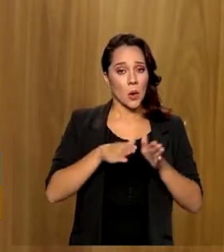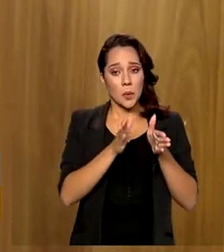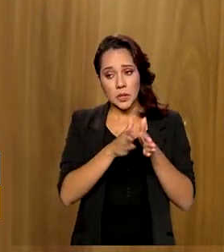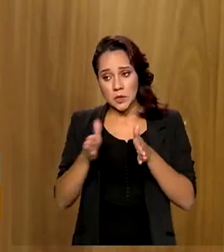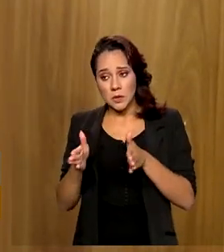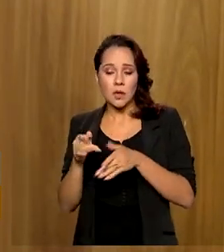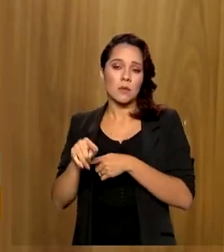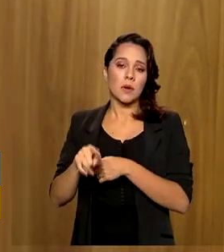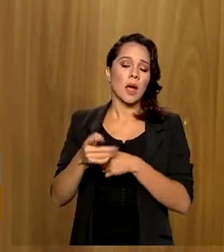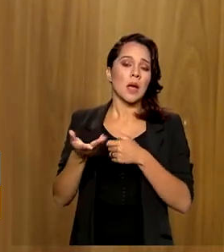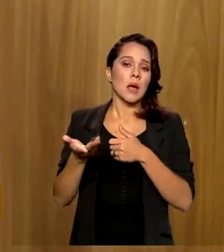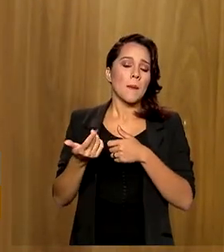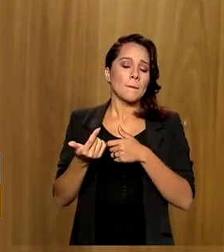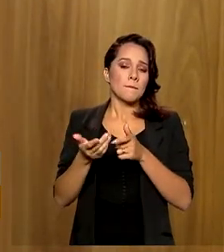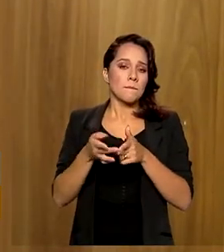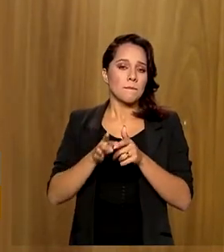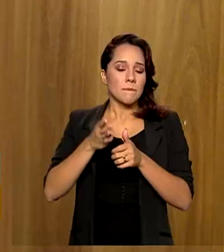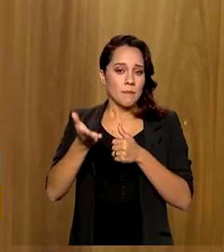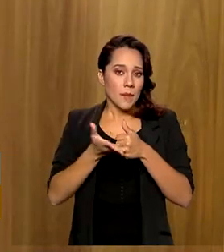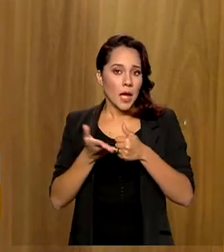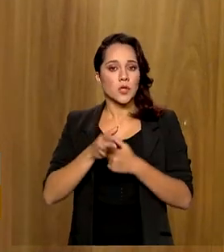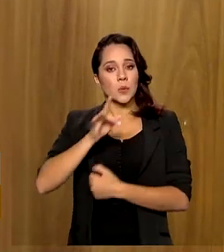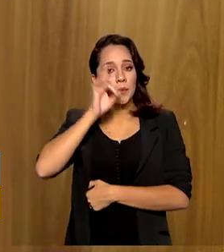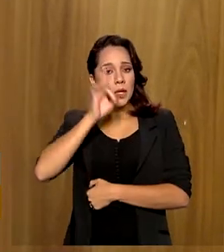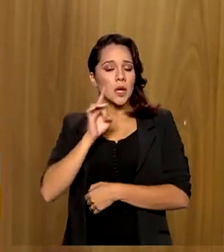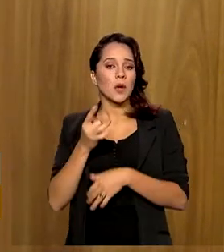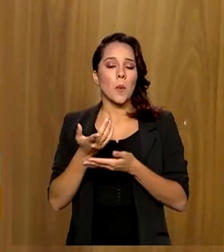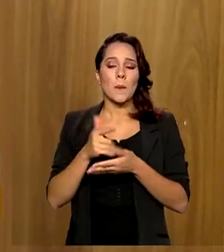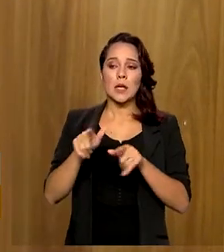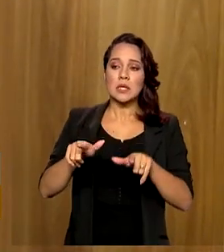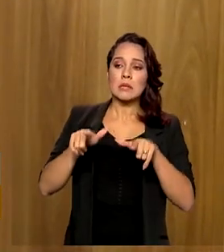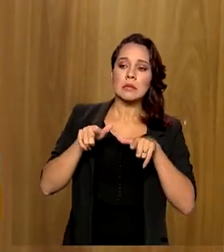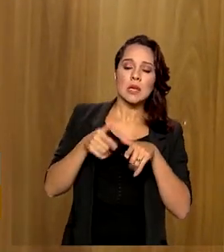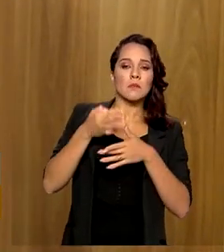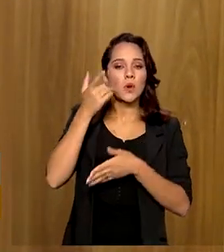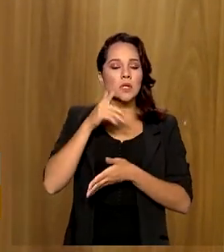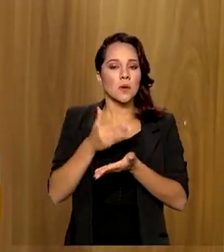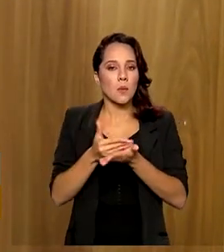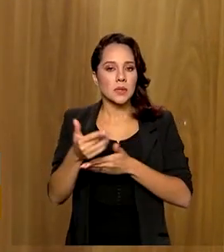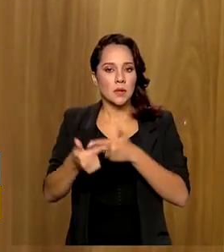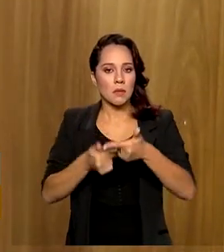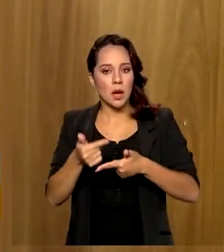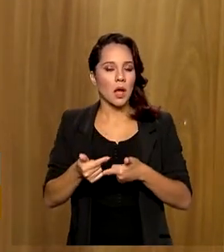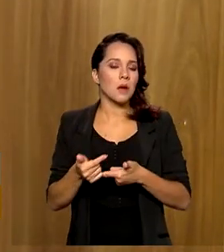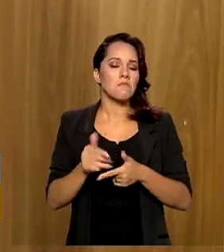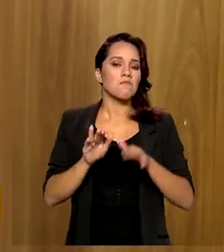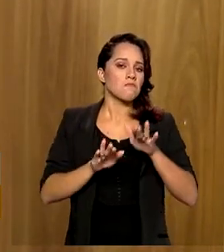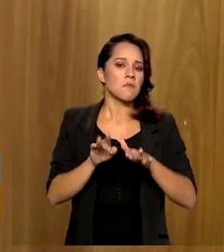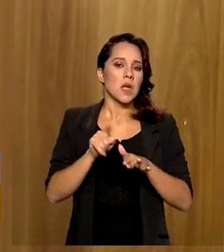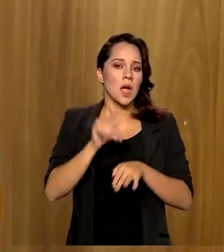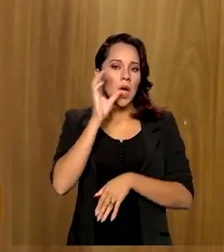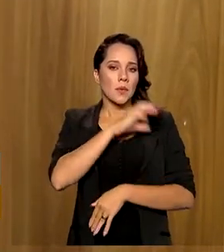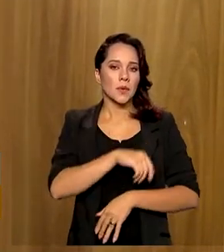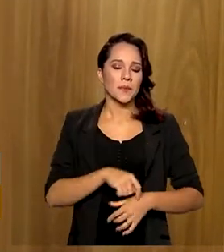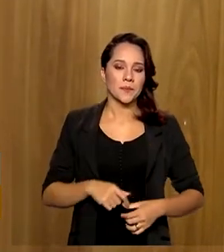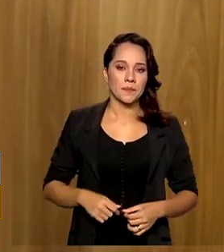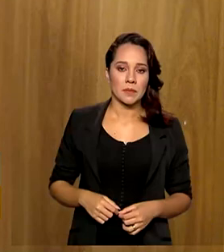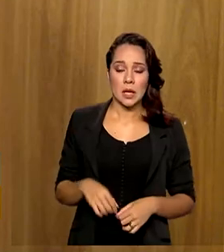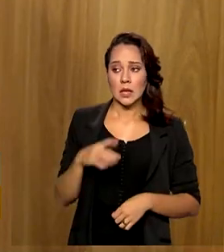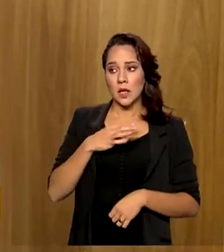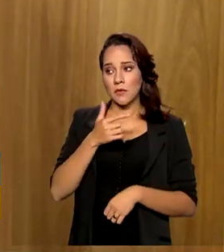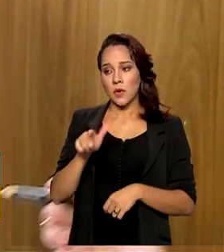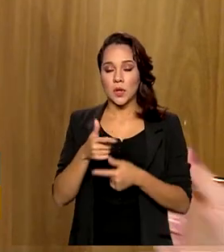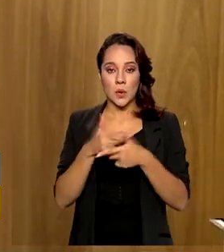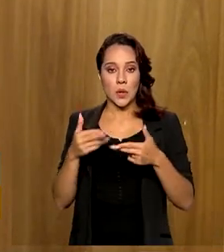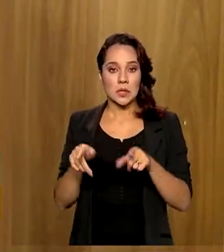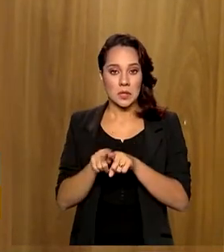para as atividades de médio risco, mas o início das atividades, né, o licenciamento para que elas entrem em operação, é relativamente muito rápido. Teve outra coisa